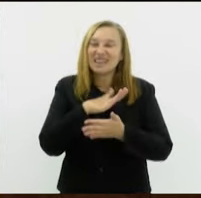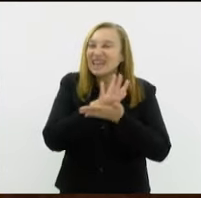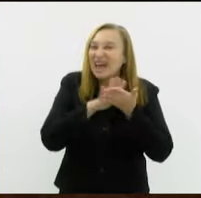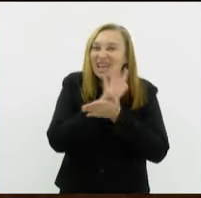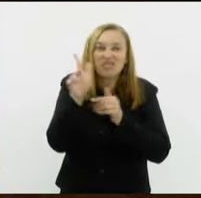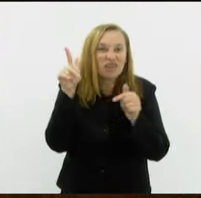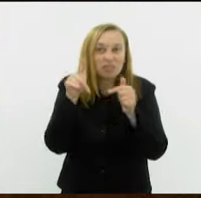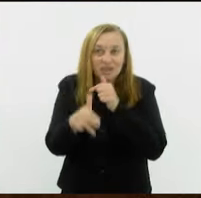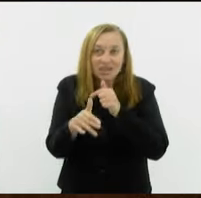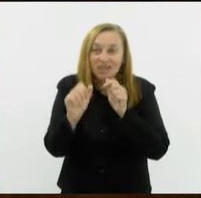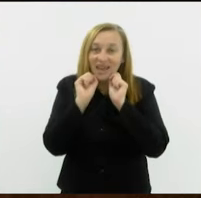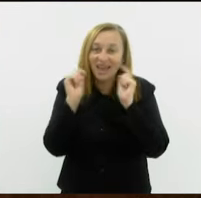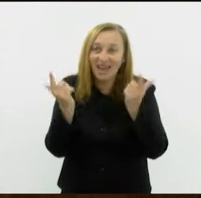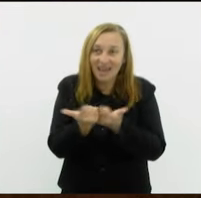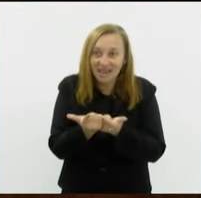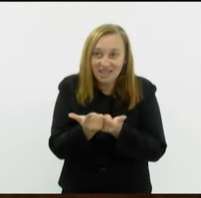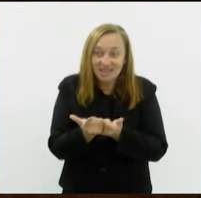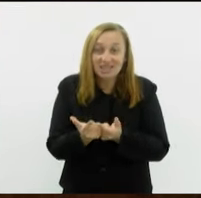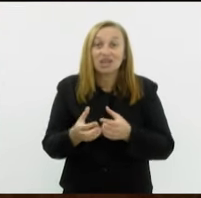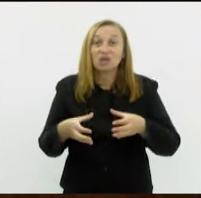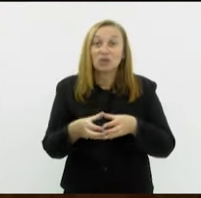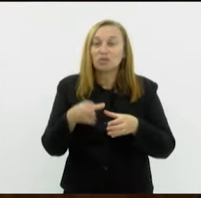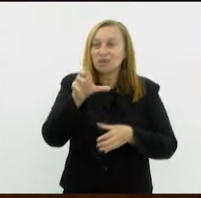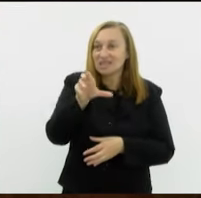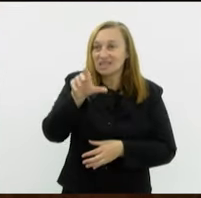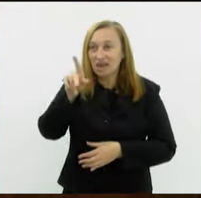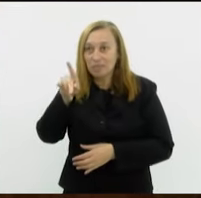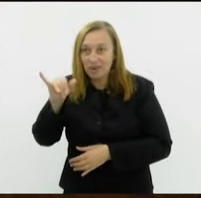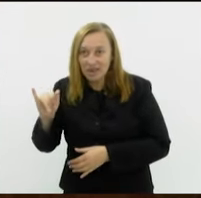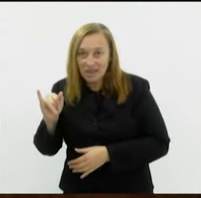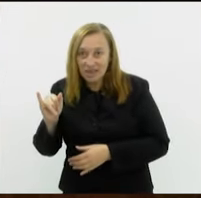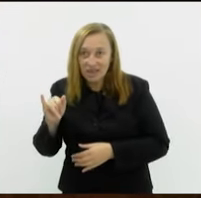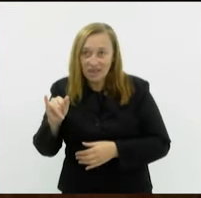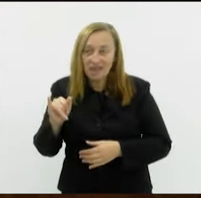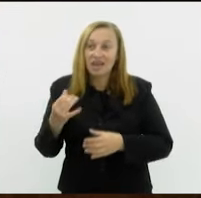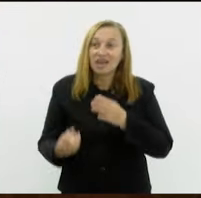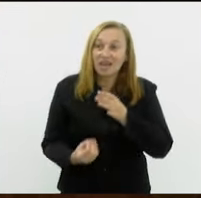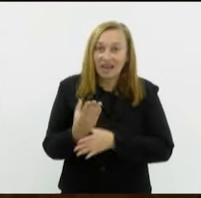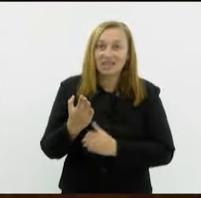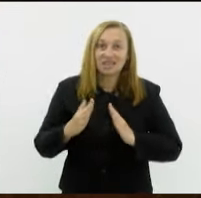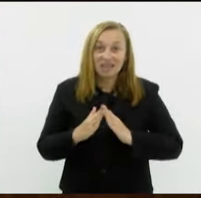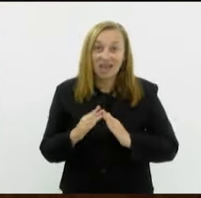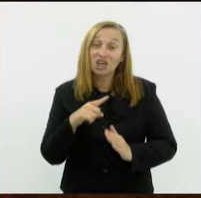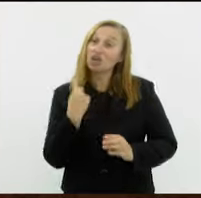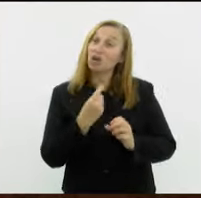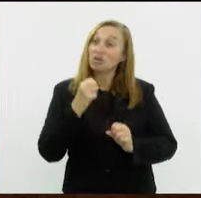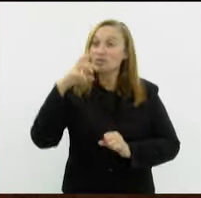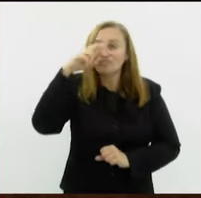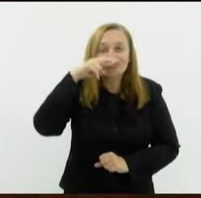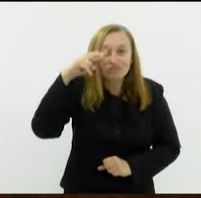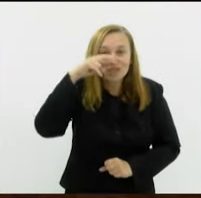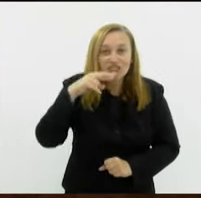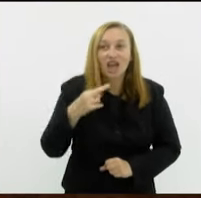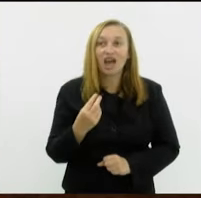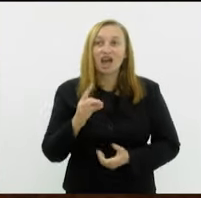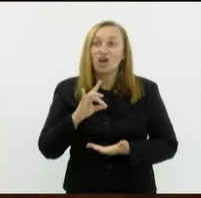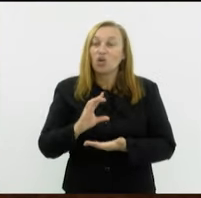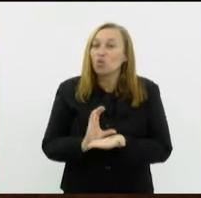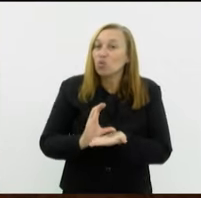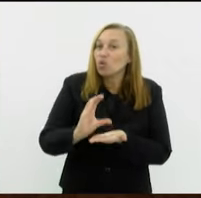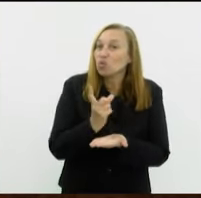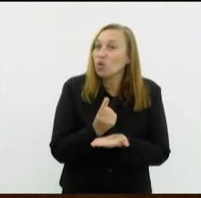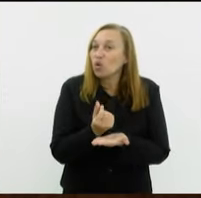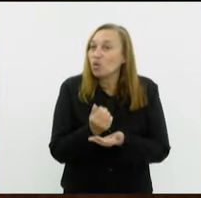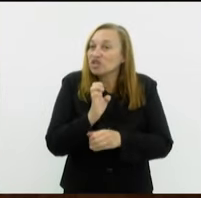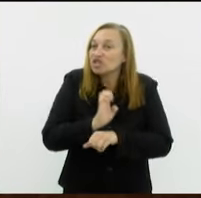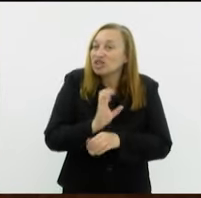inclusive no corpo de uma CPI instaurada nessa Casa da Transparência, que possamos investigar a fundo os recursos estaduais